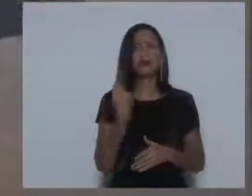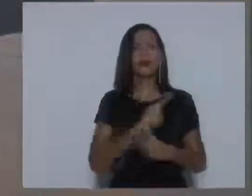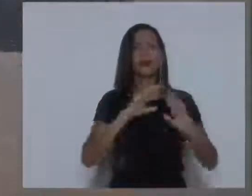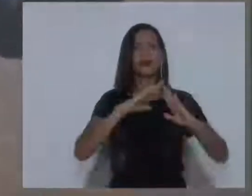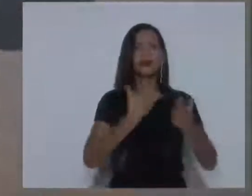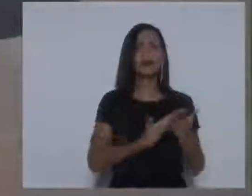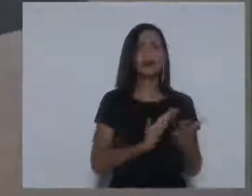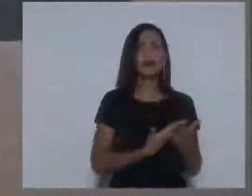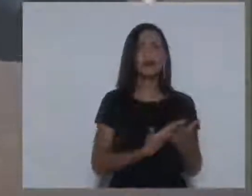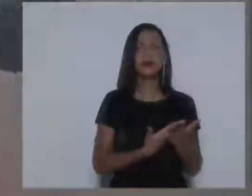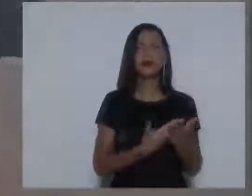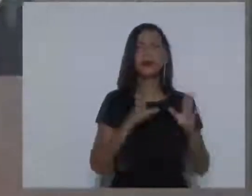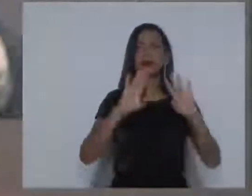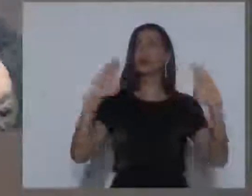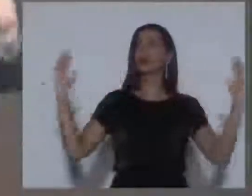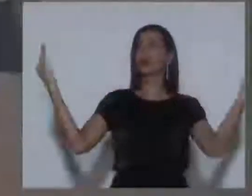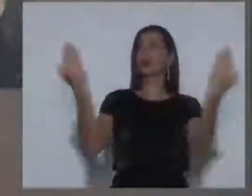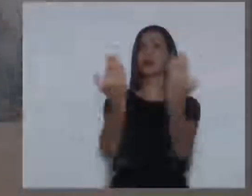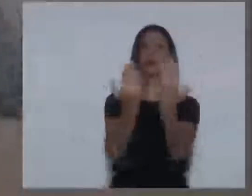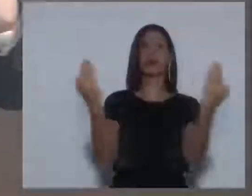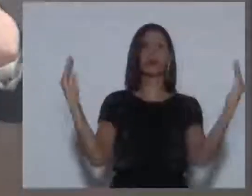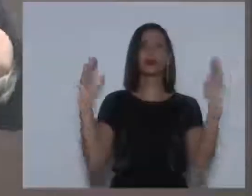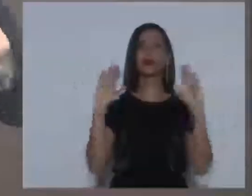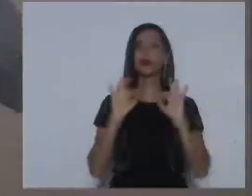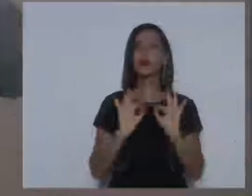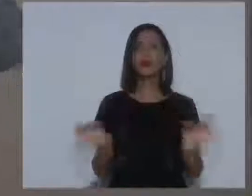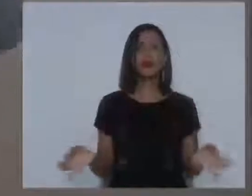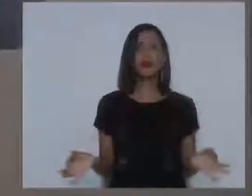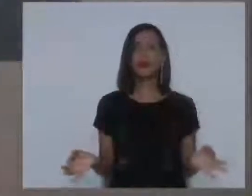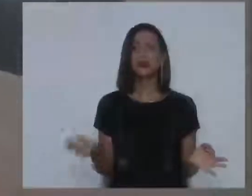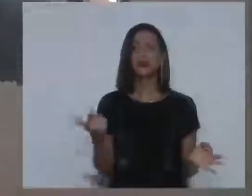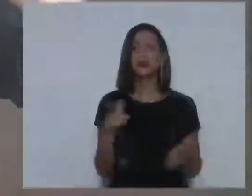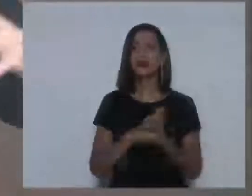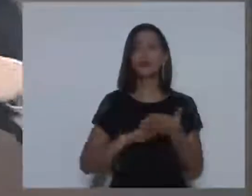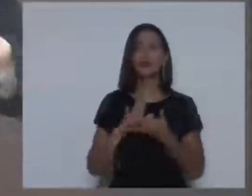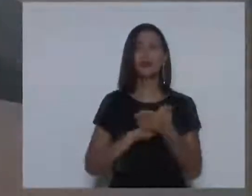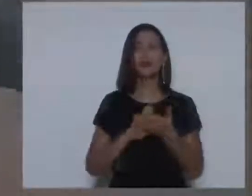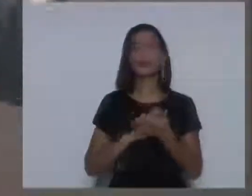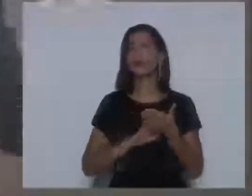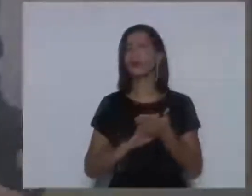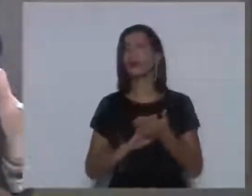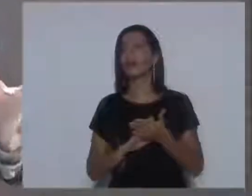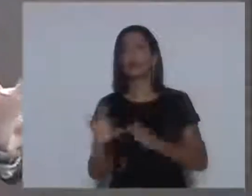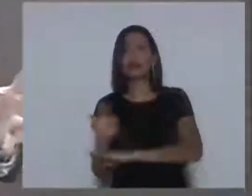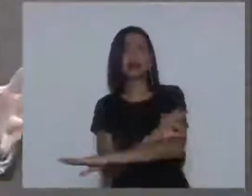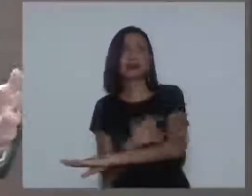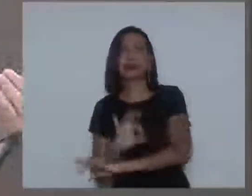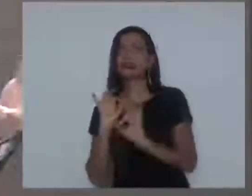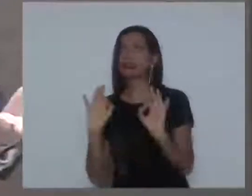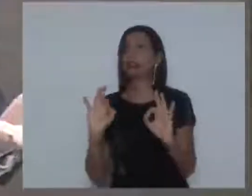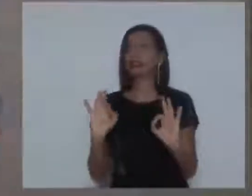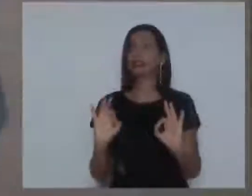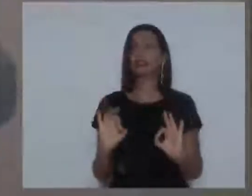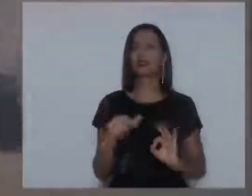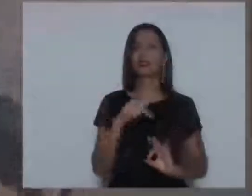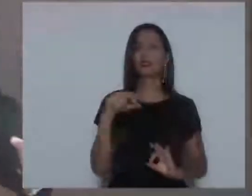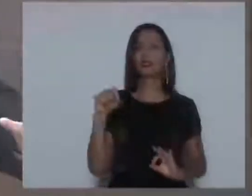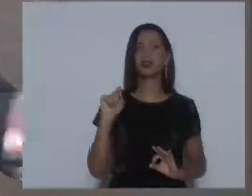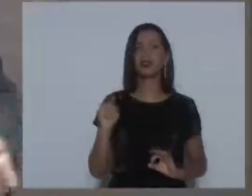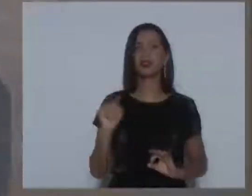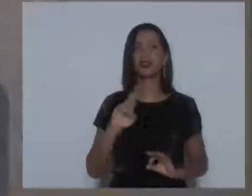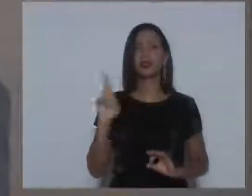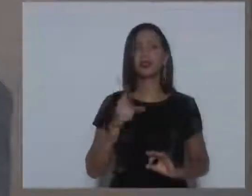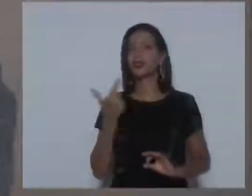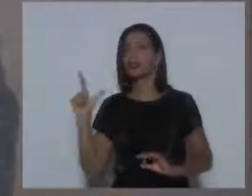lá, são galpões, são estruturas simples, não tem nada de arquitetura, né? R$700 mil eu levanto um